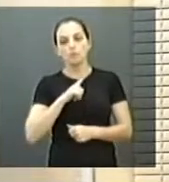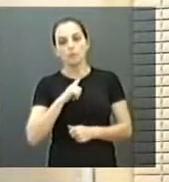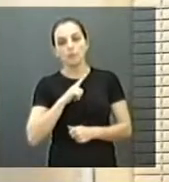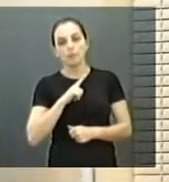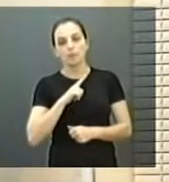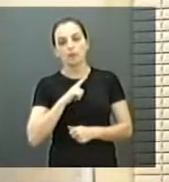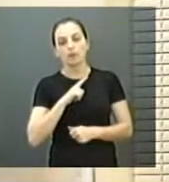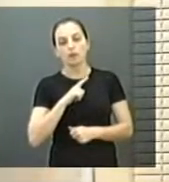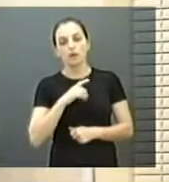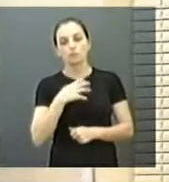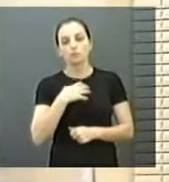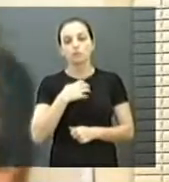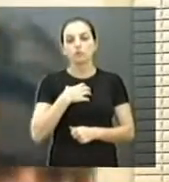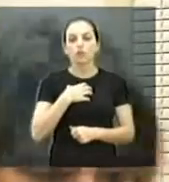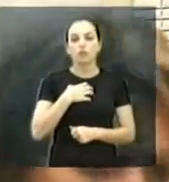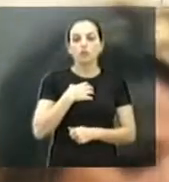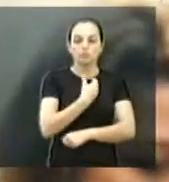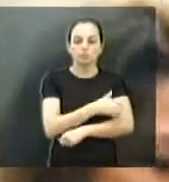de treinar.